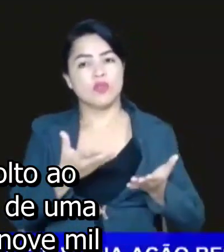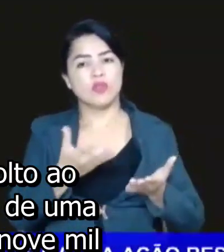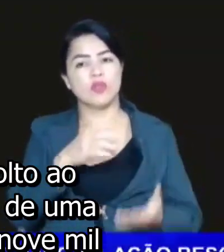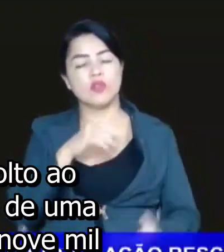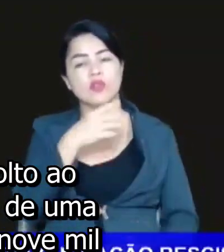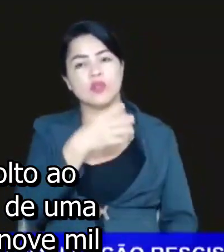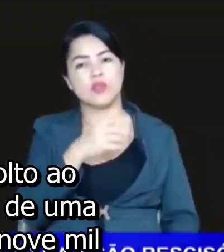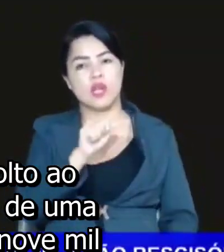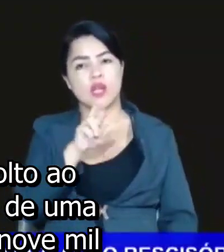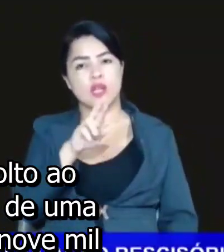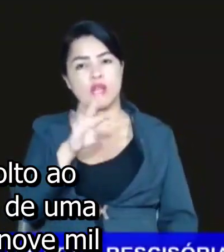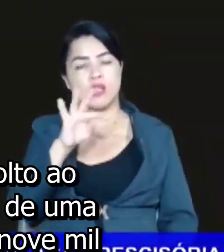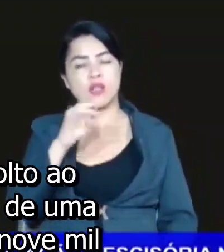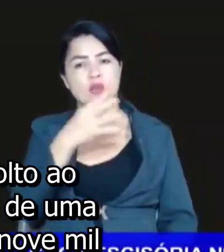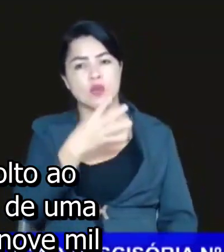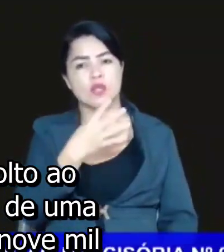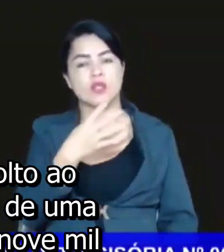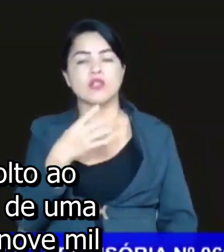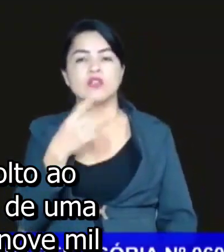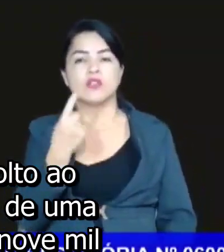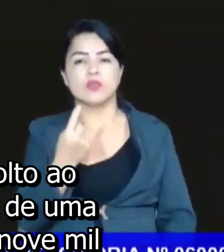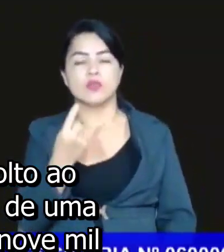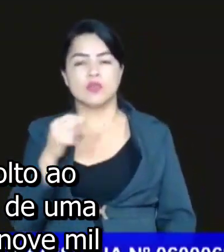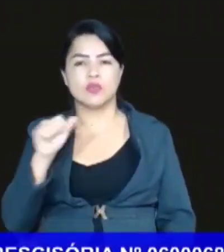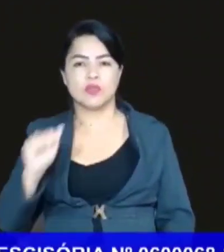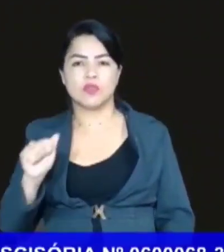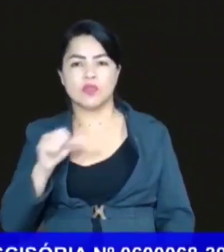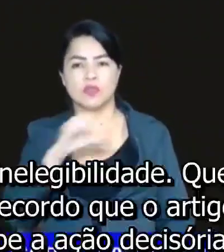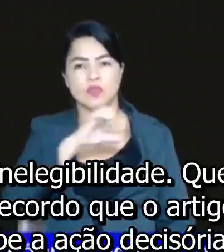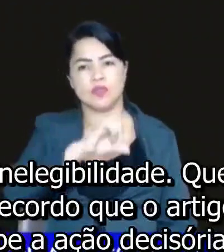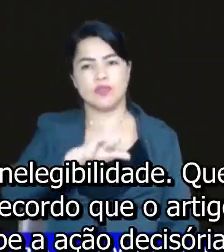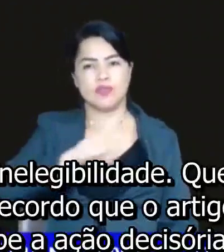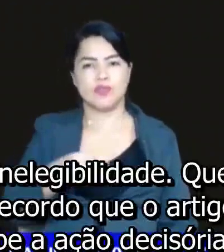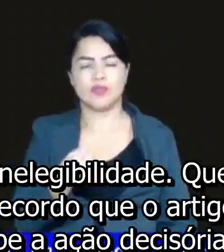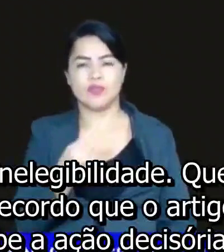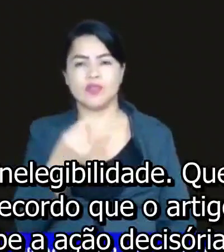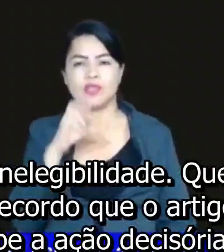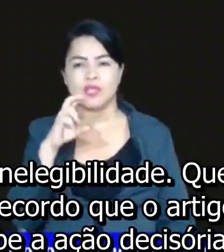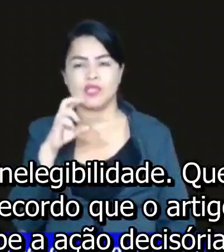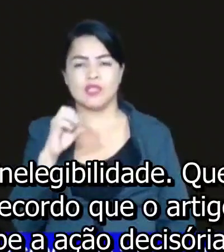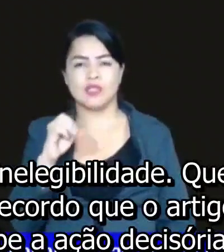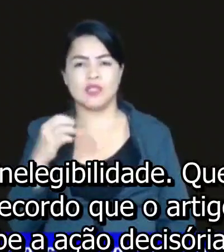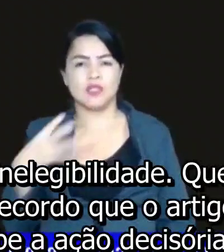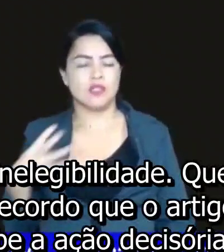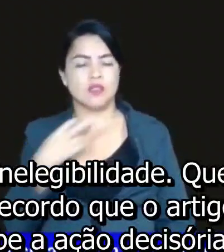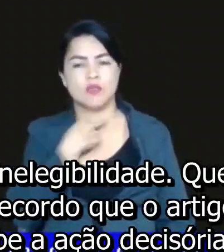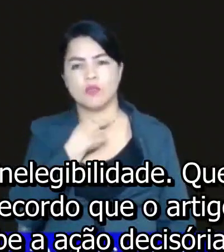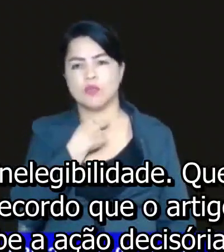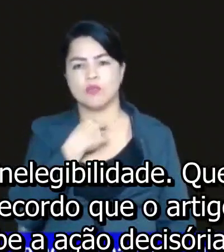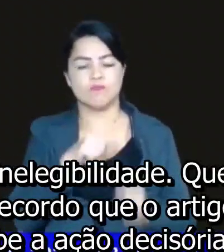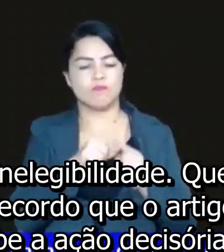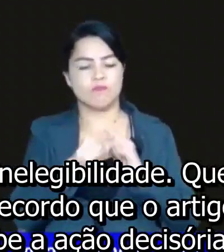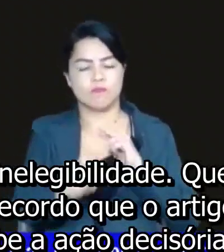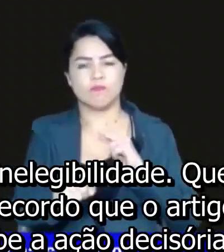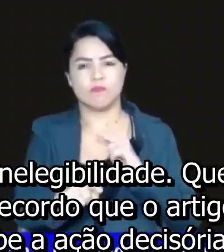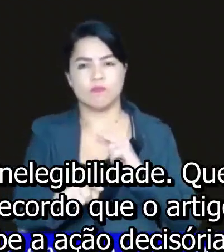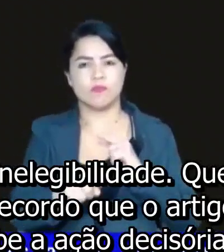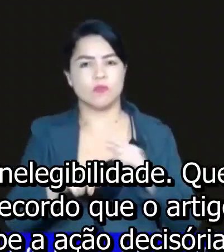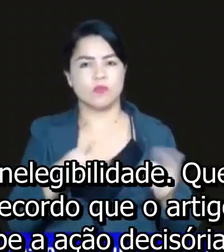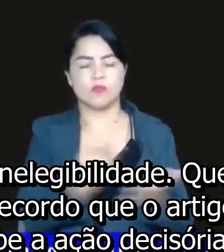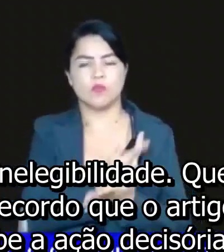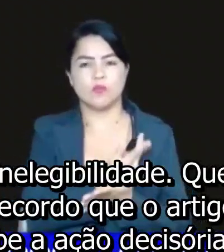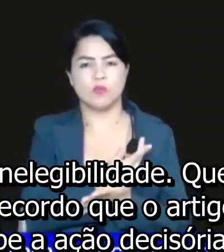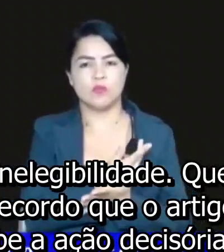artigo 41A. O artigo 41A da Lei 9.504 não tem como consequência imediata